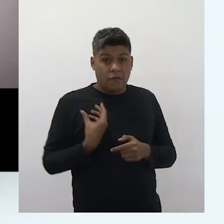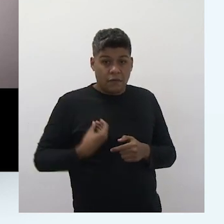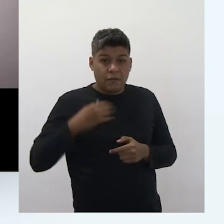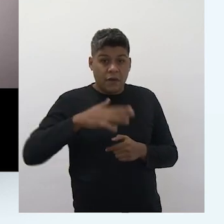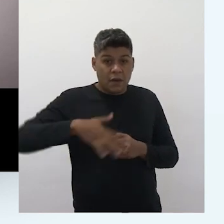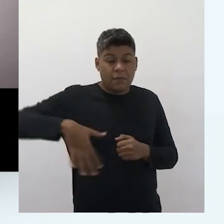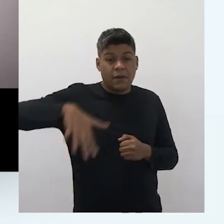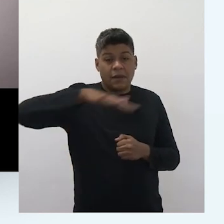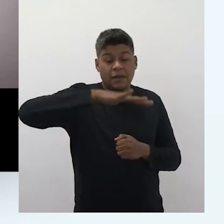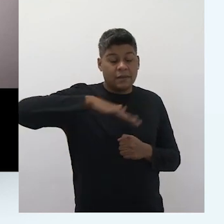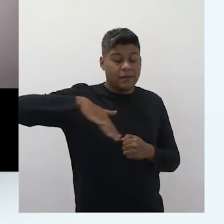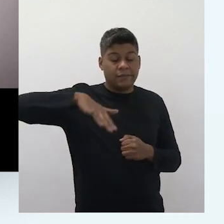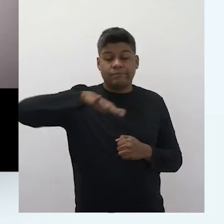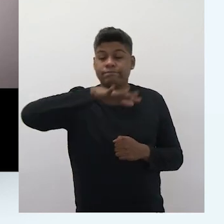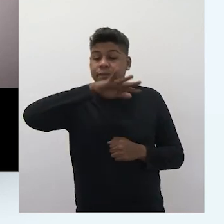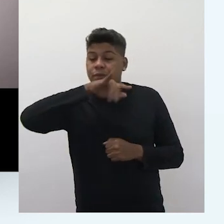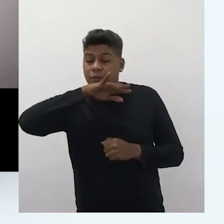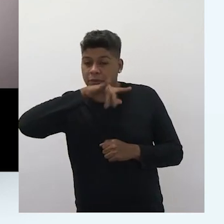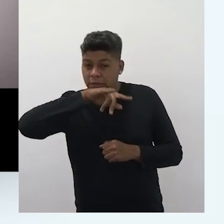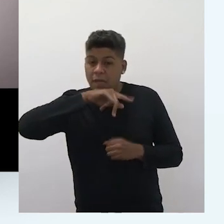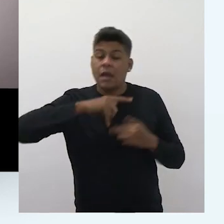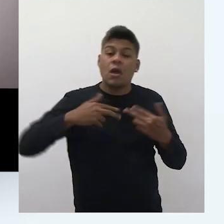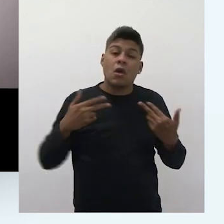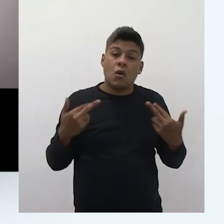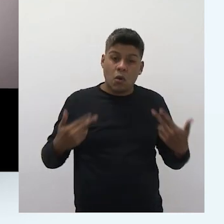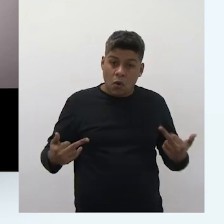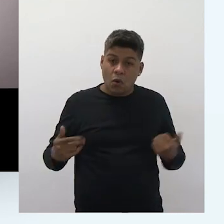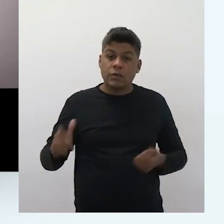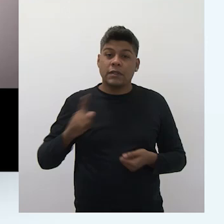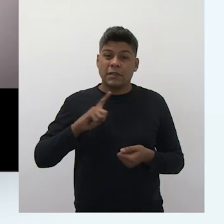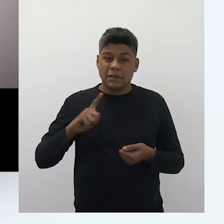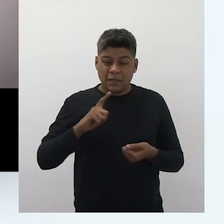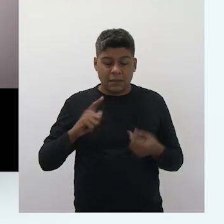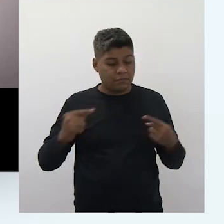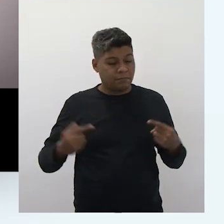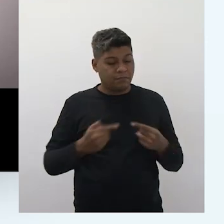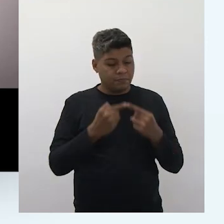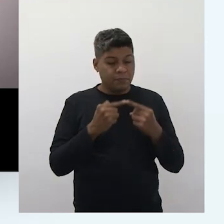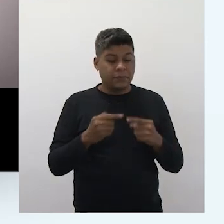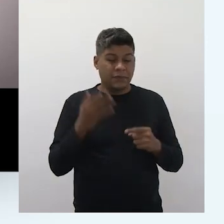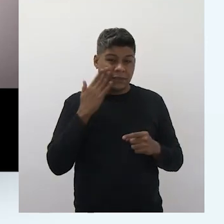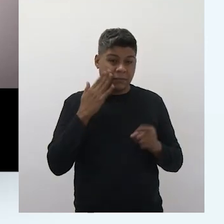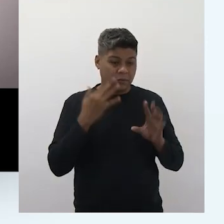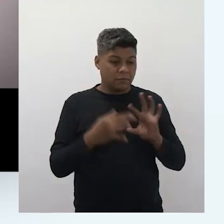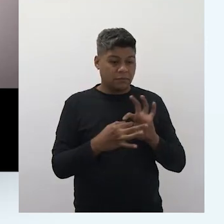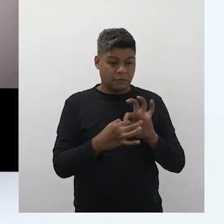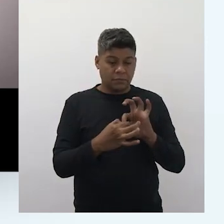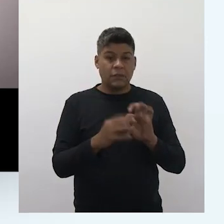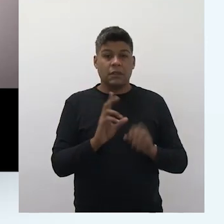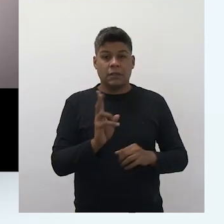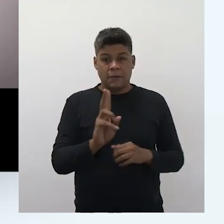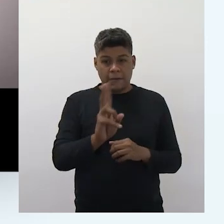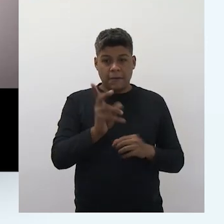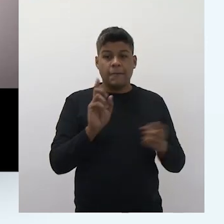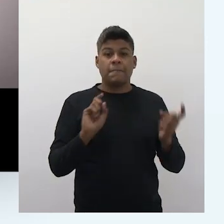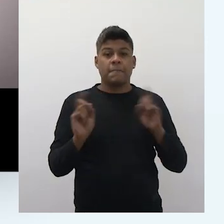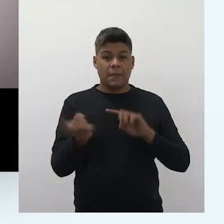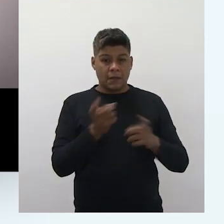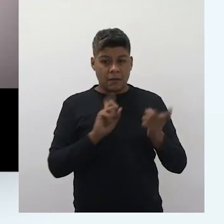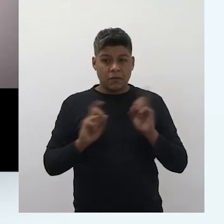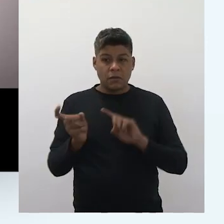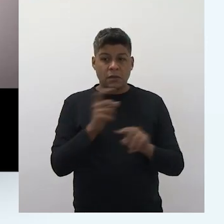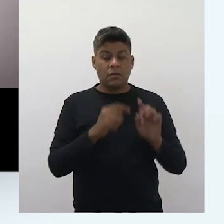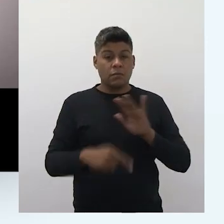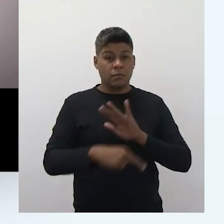ambiente insalubre. Essas coisas andam embrincadas, elas andam entrelaçadas, e uma discussão integrada